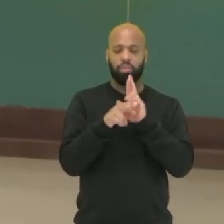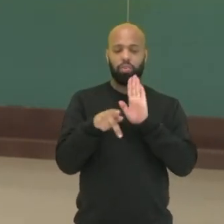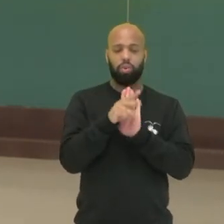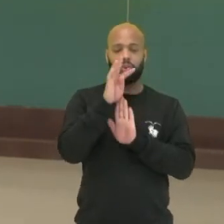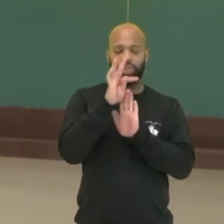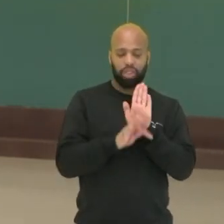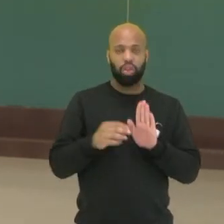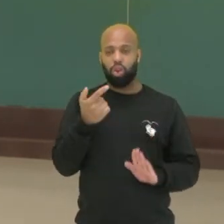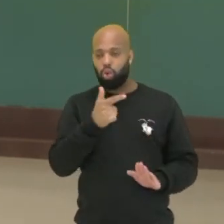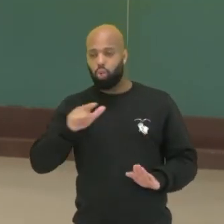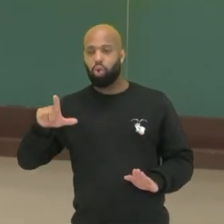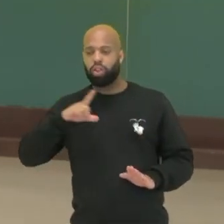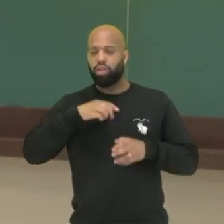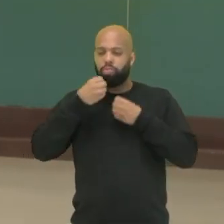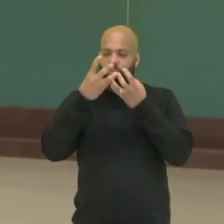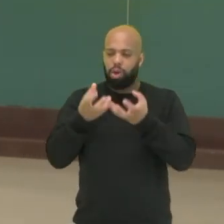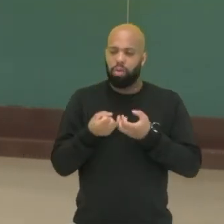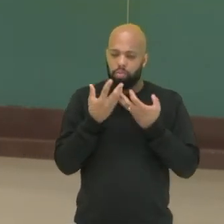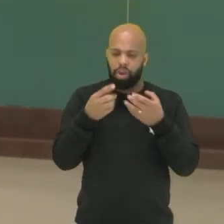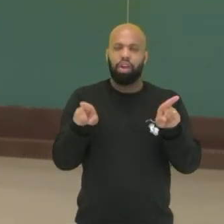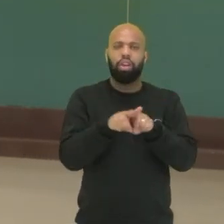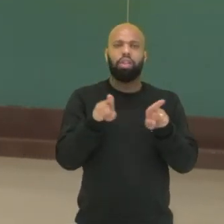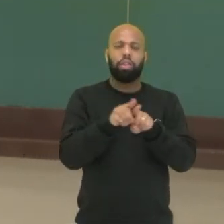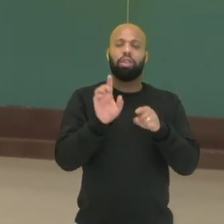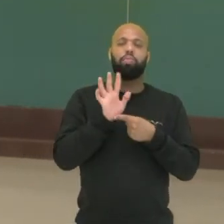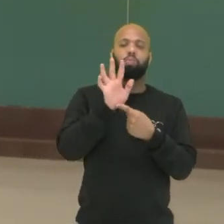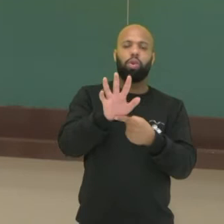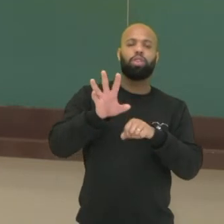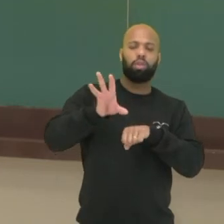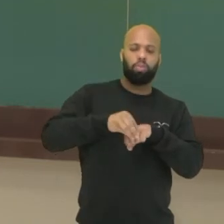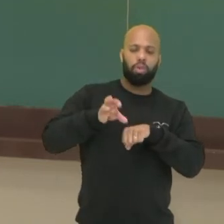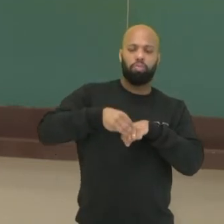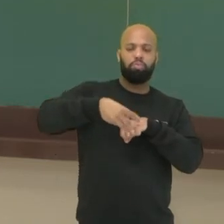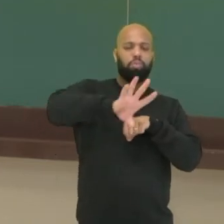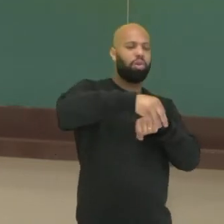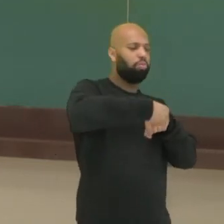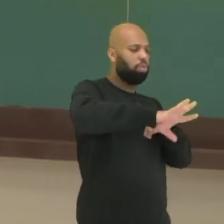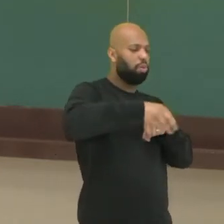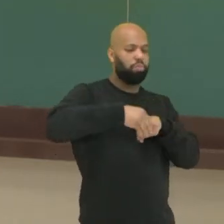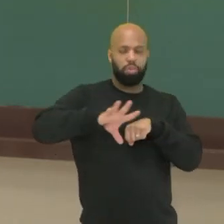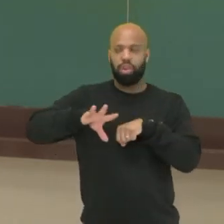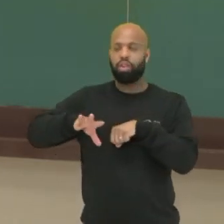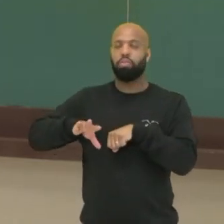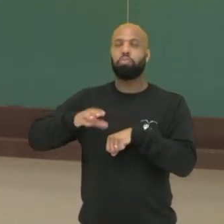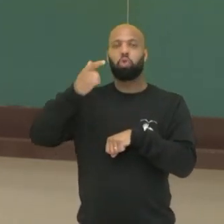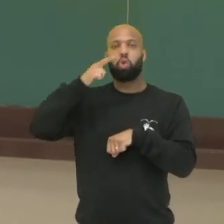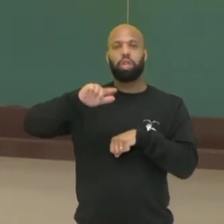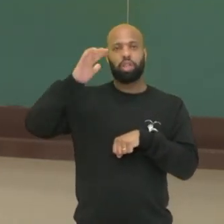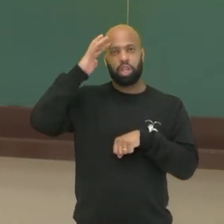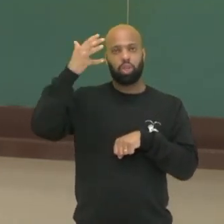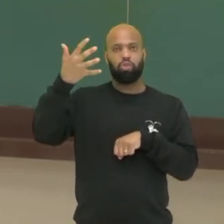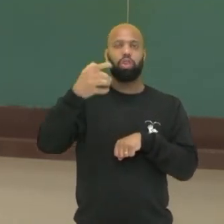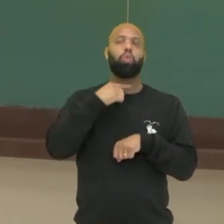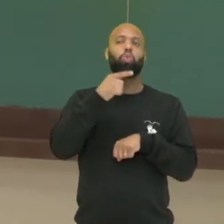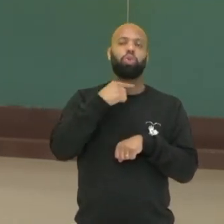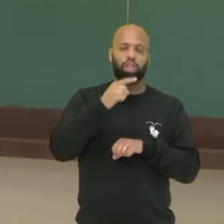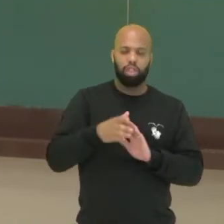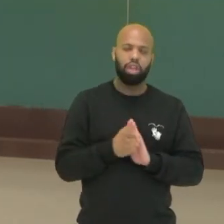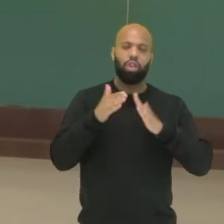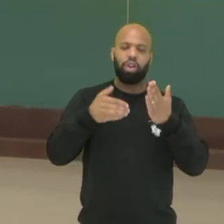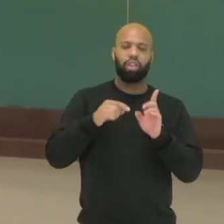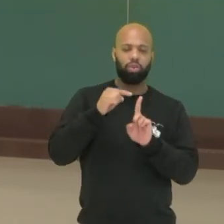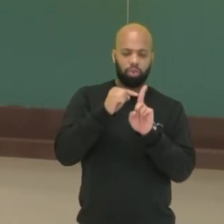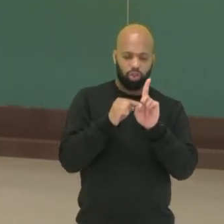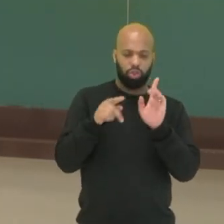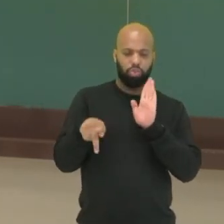obviamente informam e, além disso, levam um conhecimento e sanam dúvidas sobre um assunto ou tema específico. Esse tipo de texto é